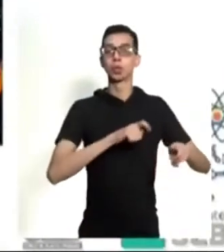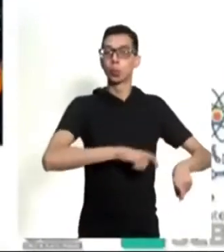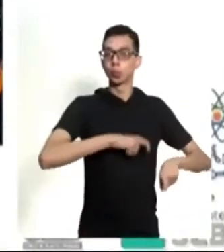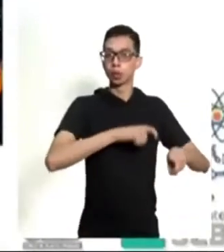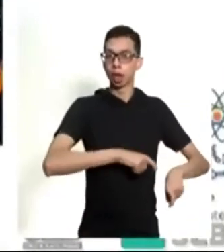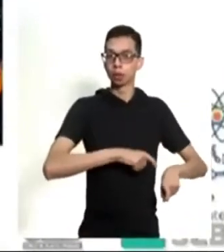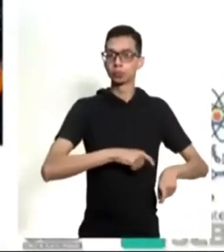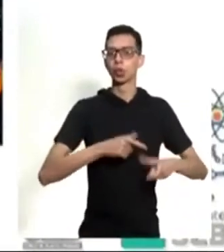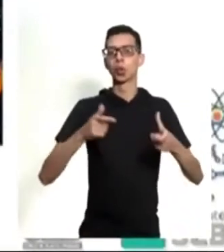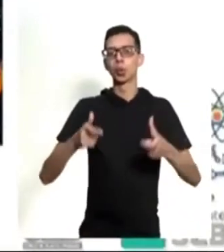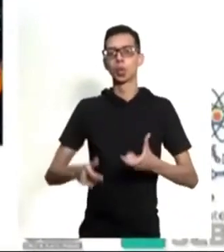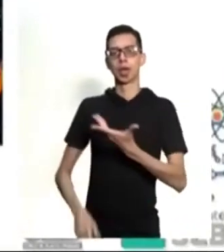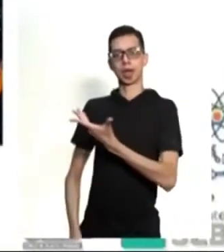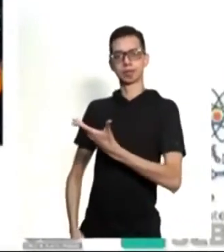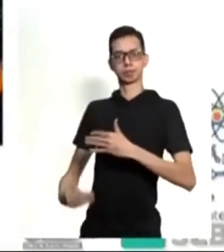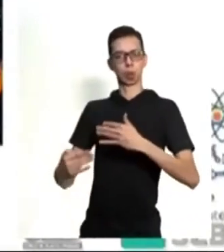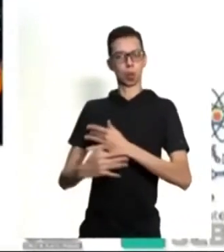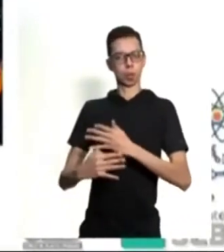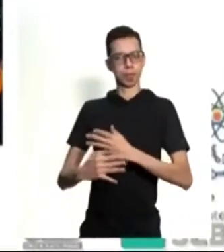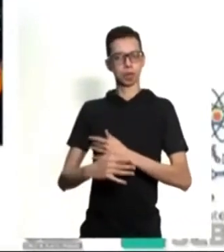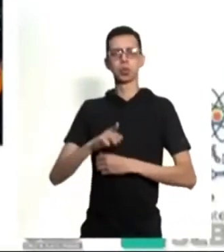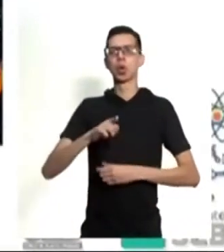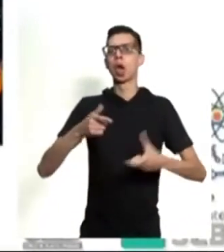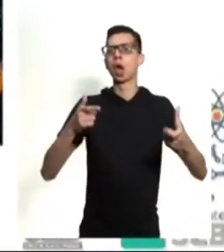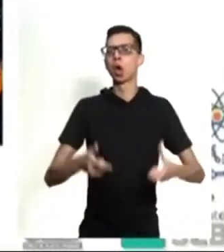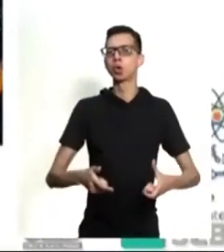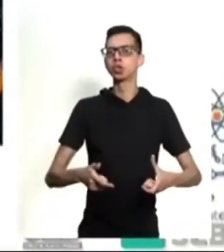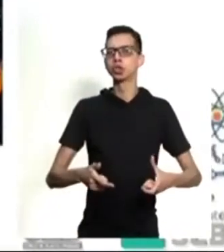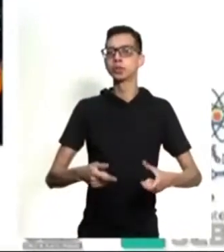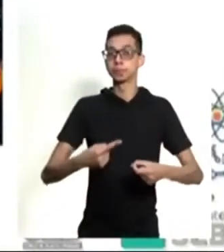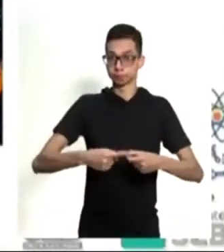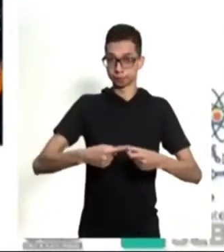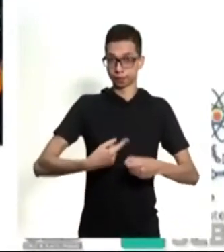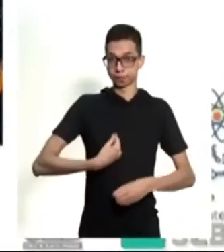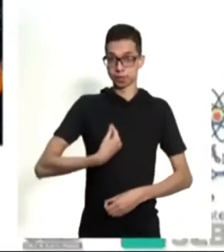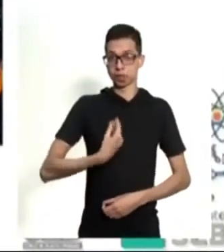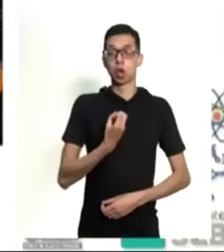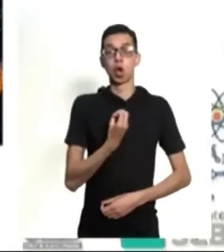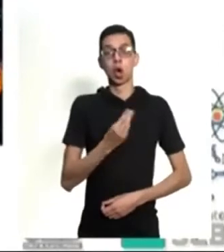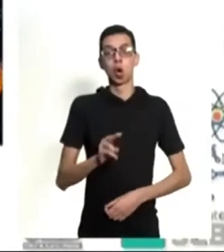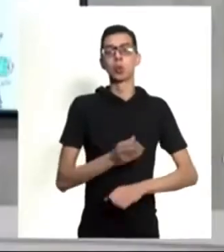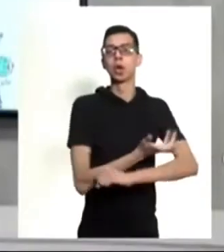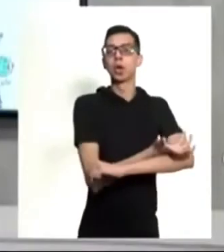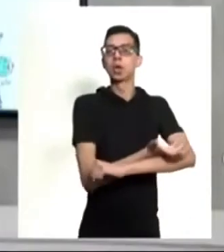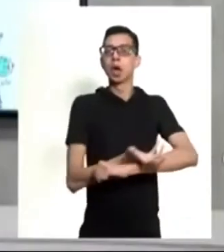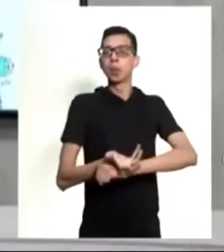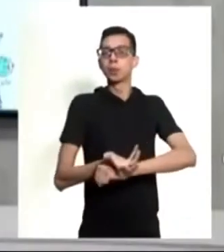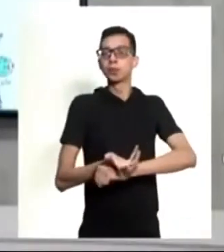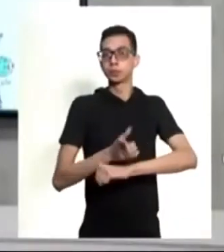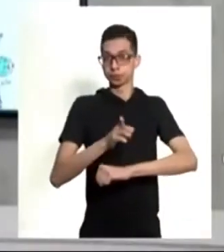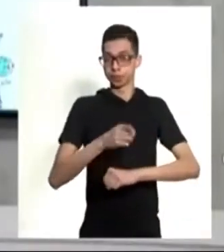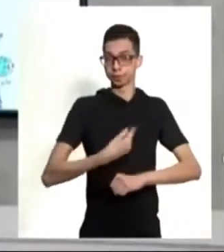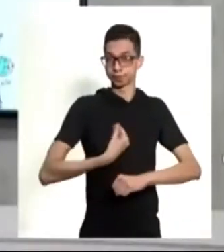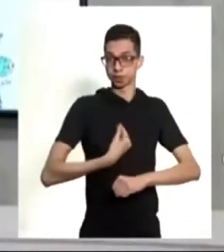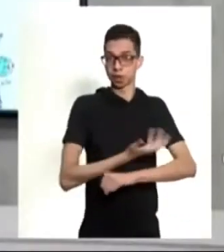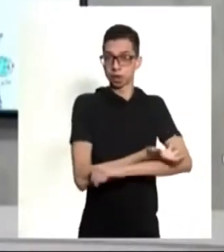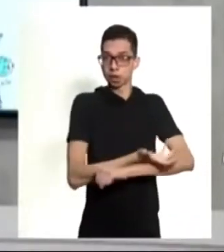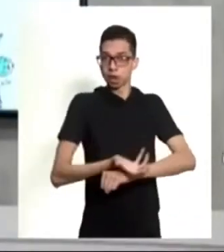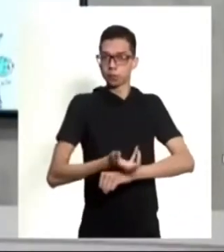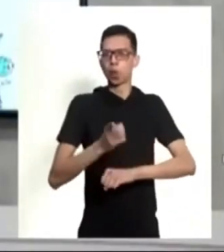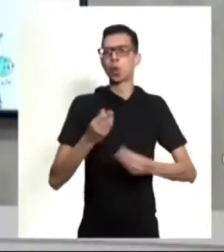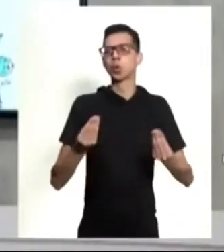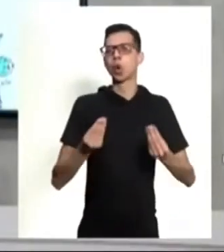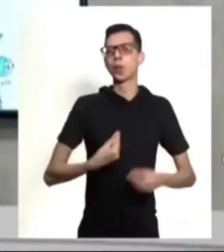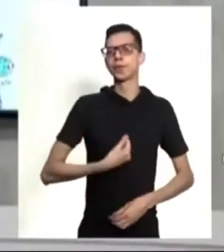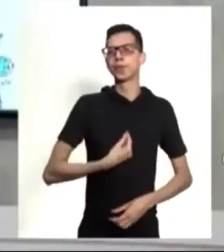urbano. Você mora na cidade ou mora no campo? Se você mora no campo, como seria a sua